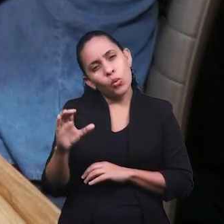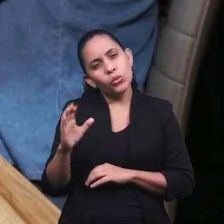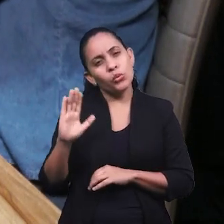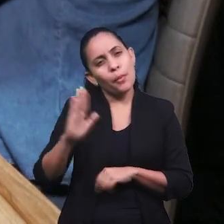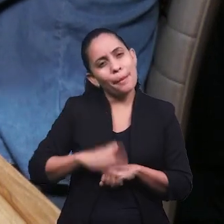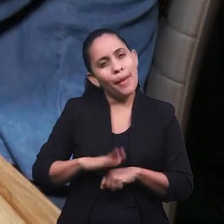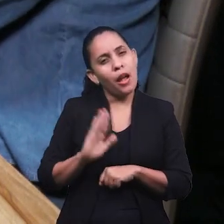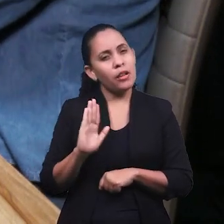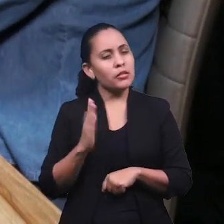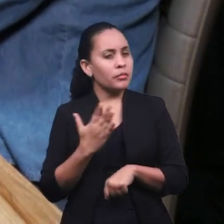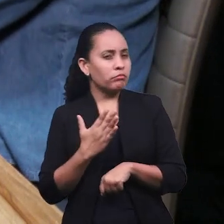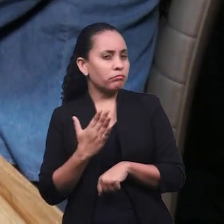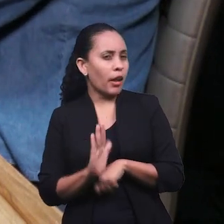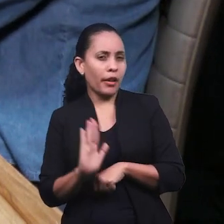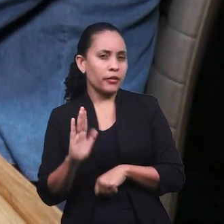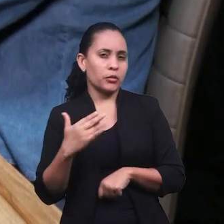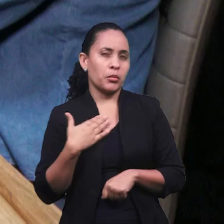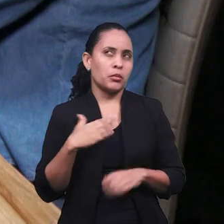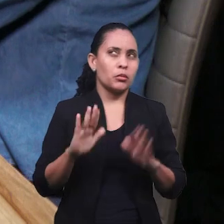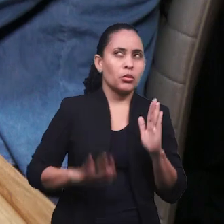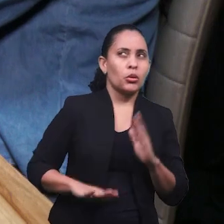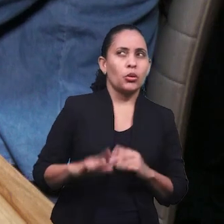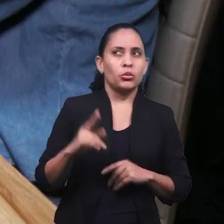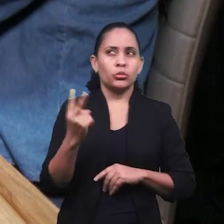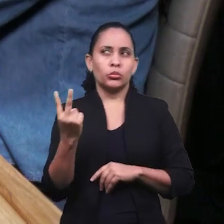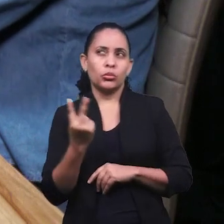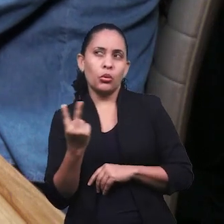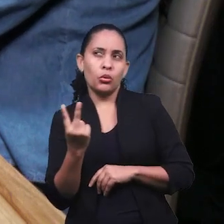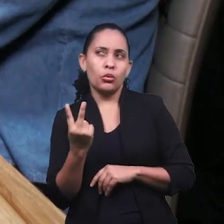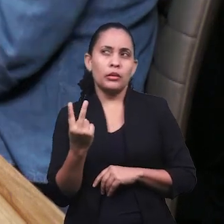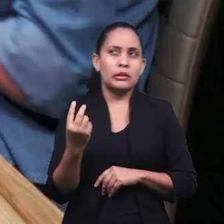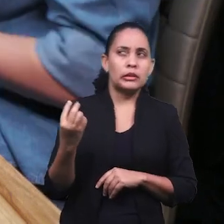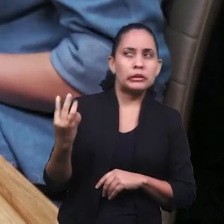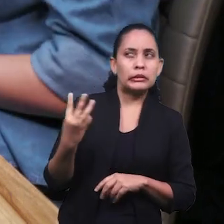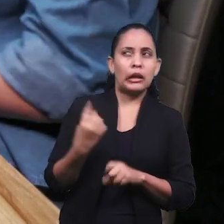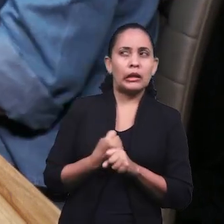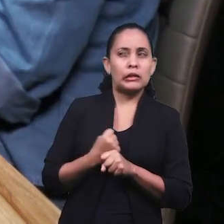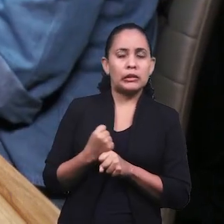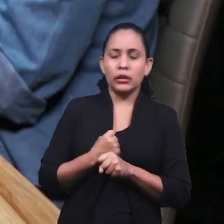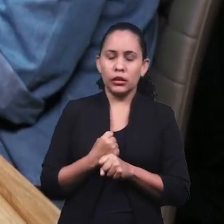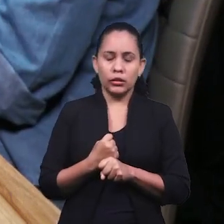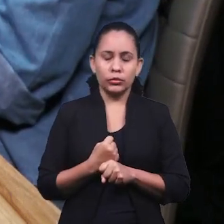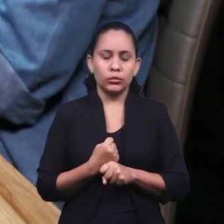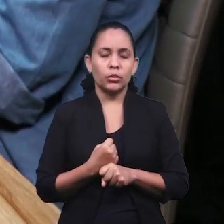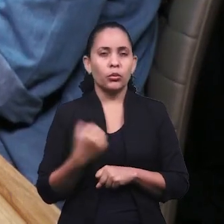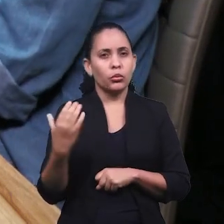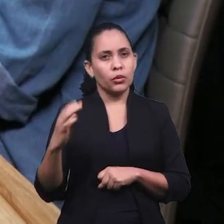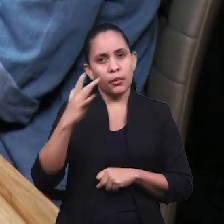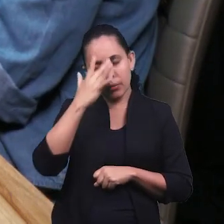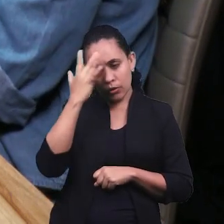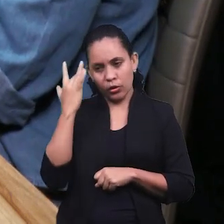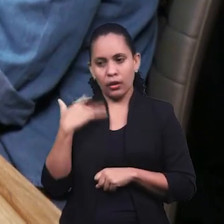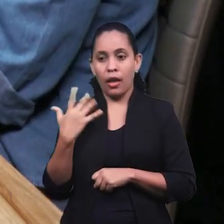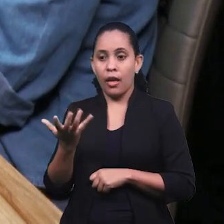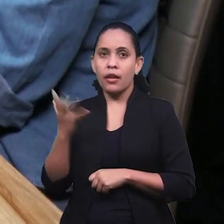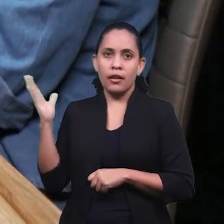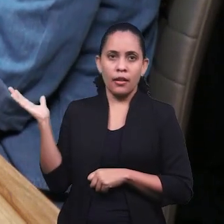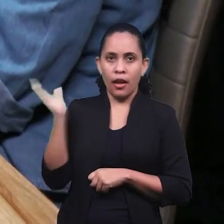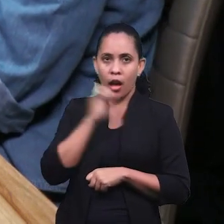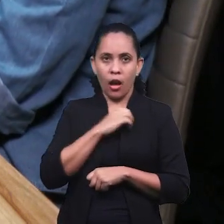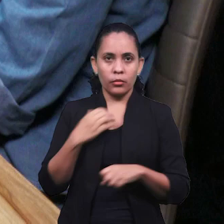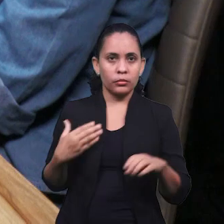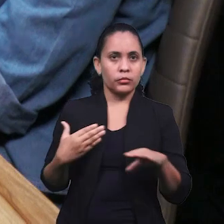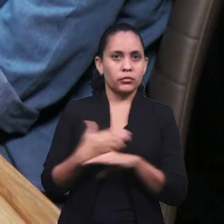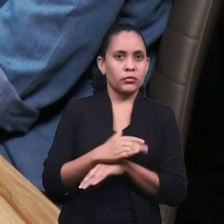curso tecnólogo. A gente pode ver, a gente também já tem, né, bacharelado com esse assunto. A gente tem também